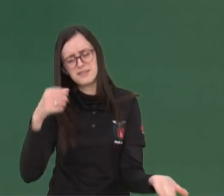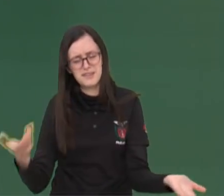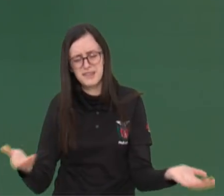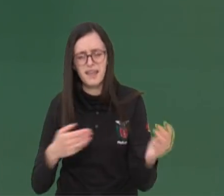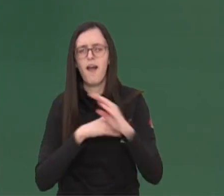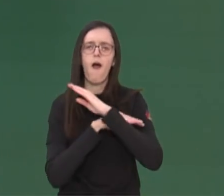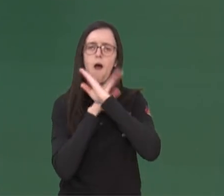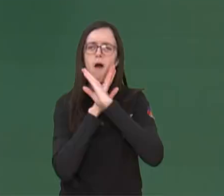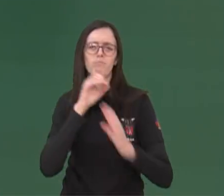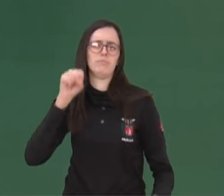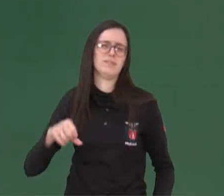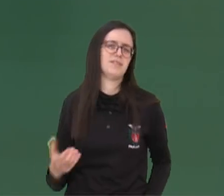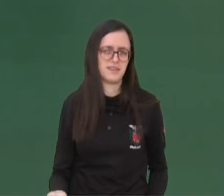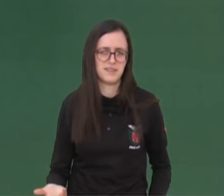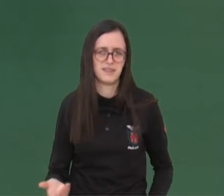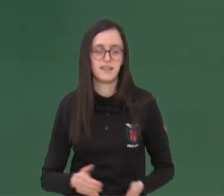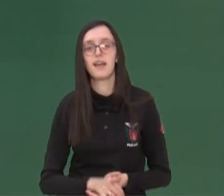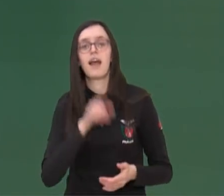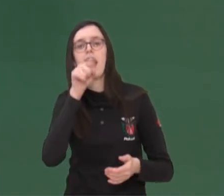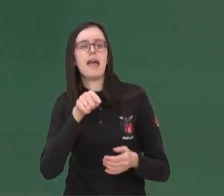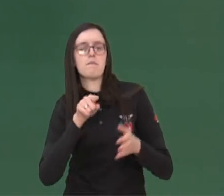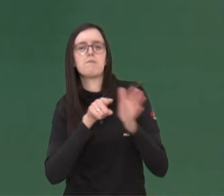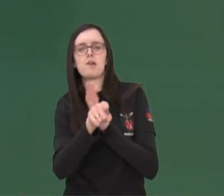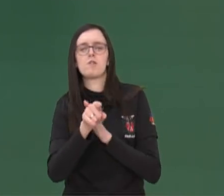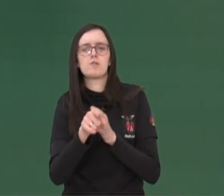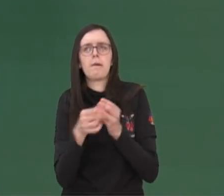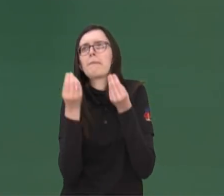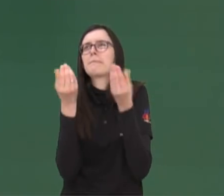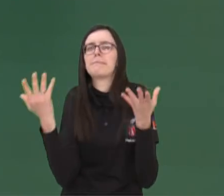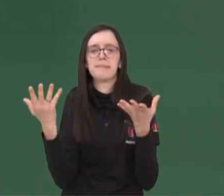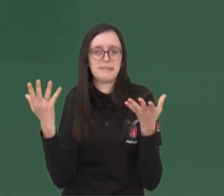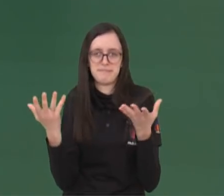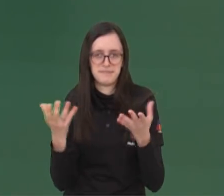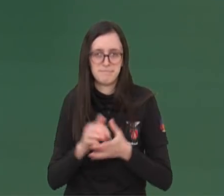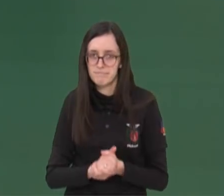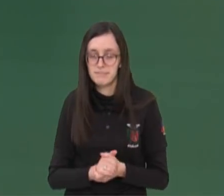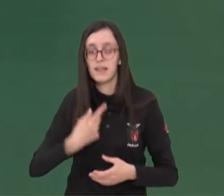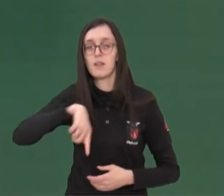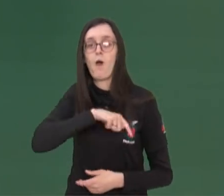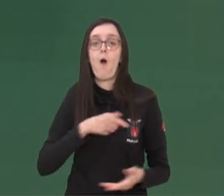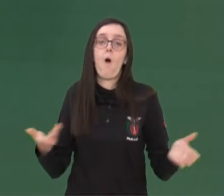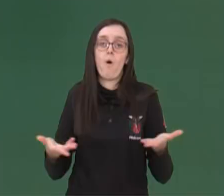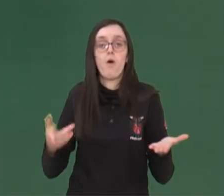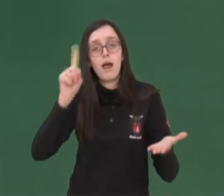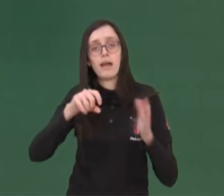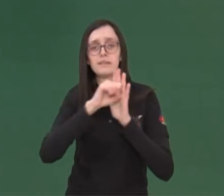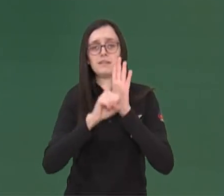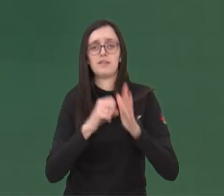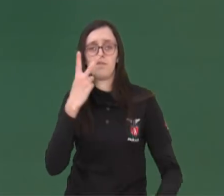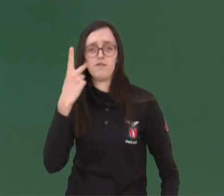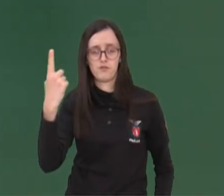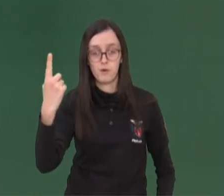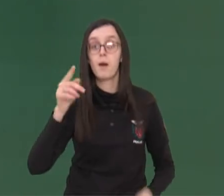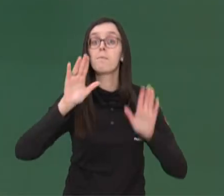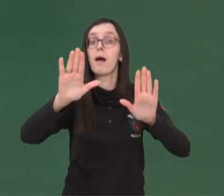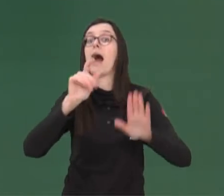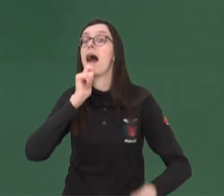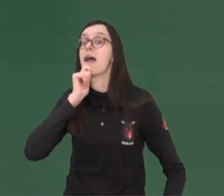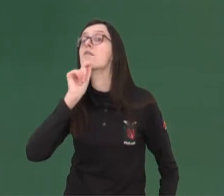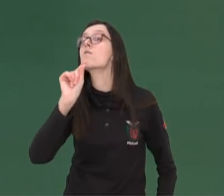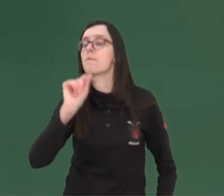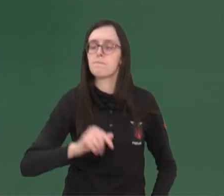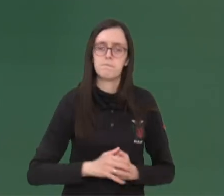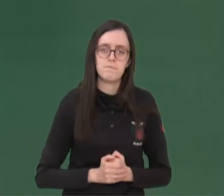óbvio que sim. Essa pergunta não tem nem cabimento para nós hoje do século XXI. E ainda,